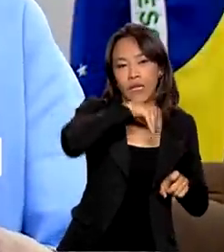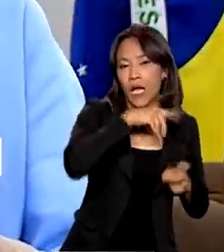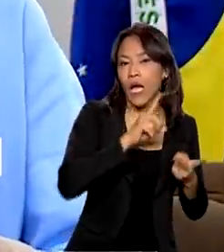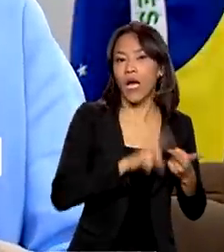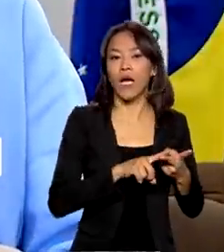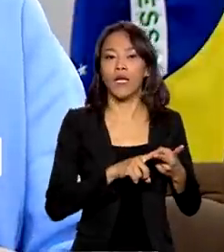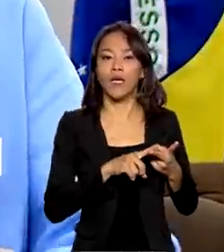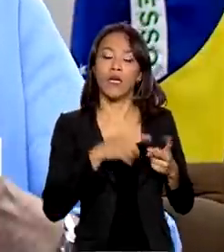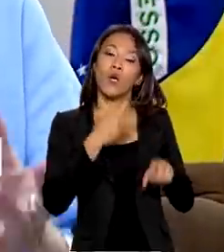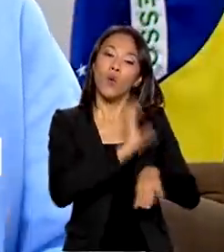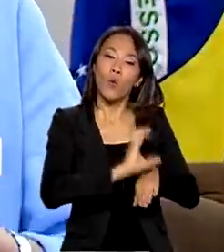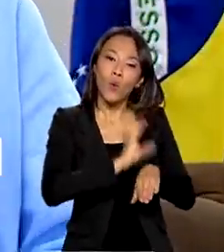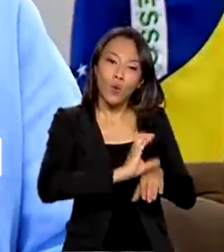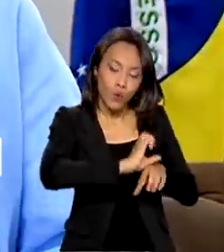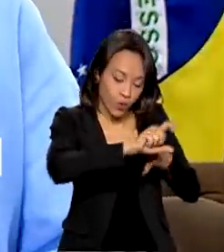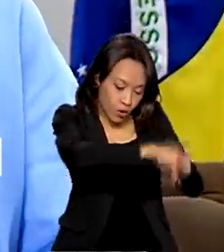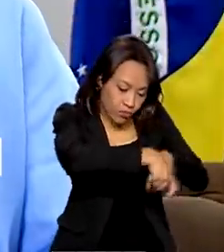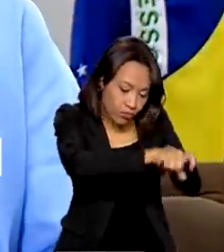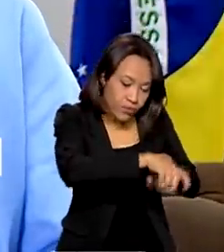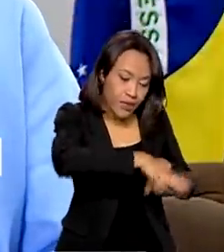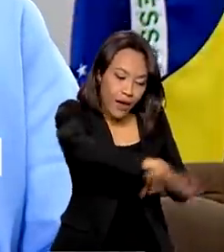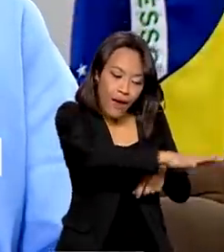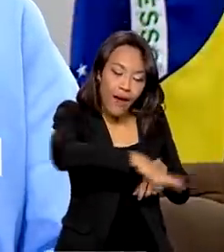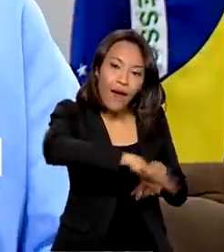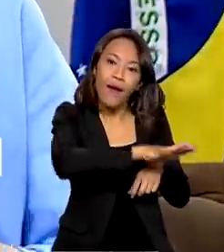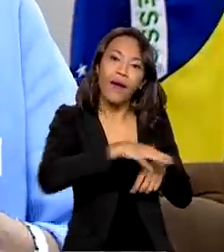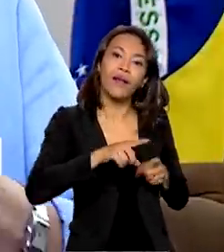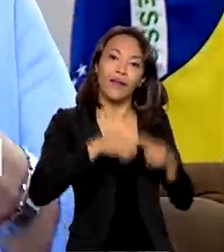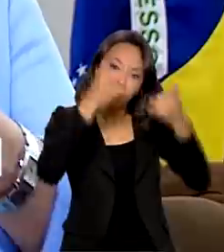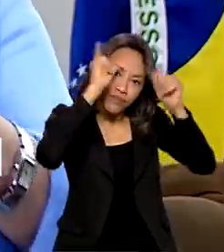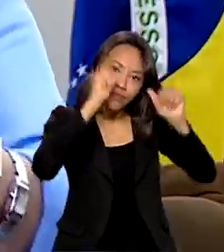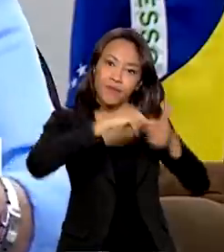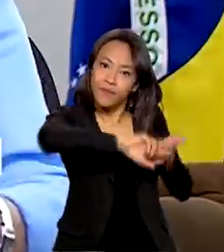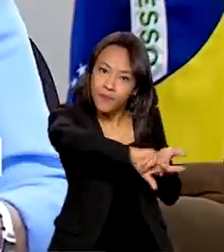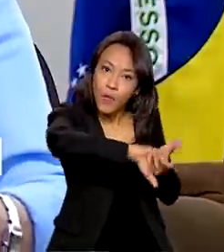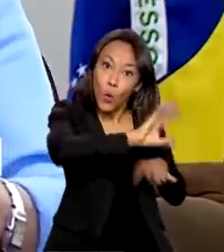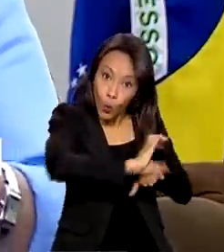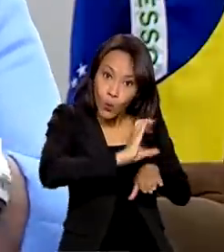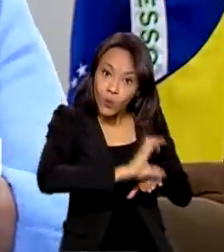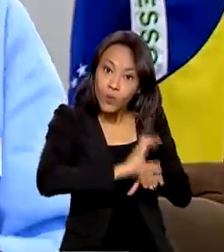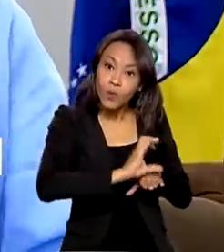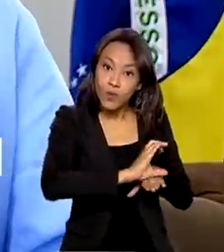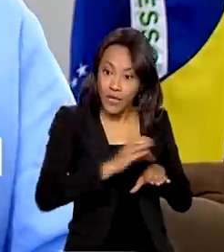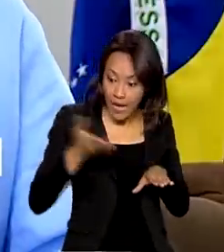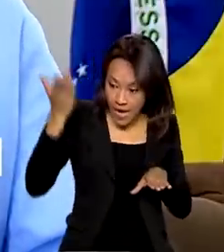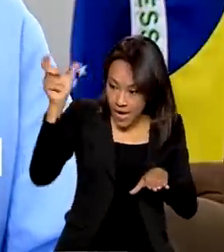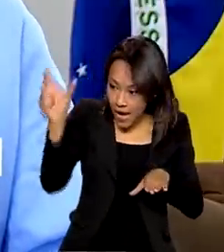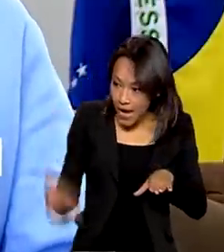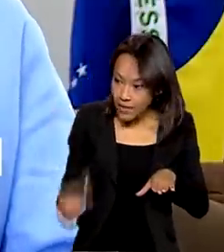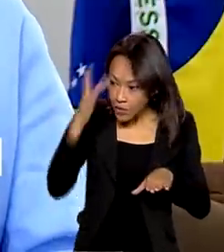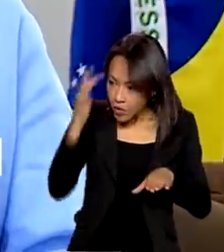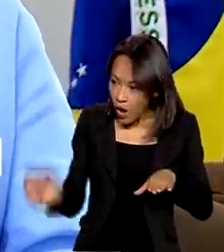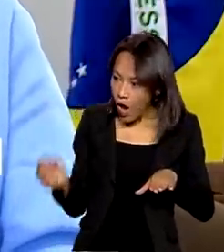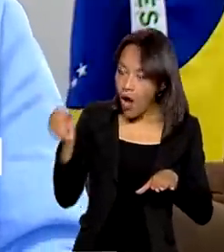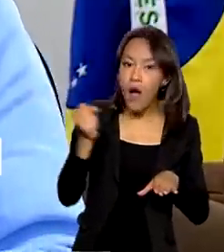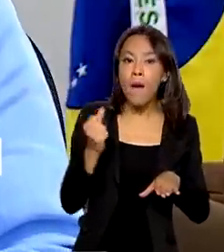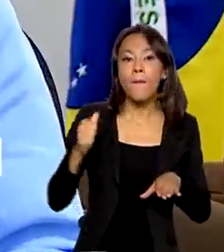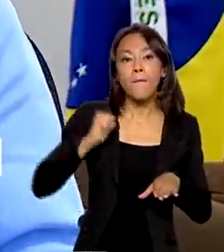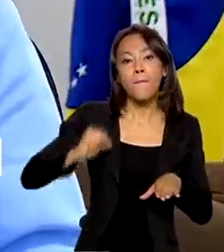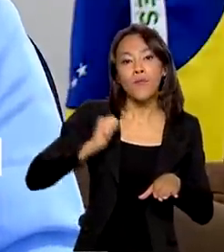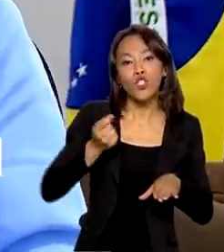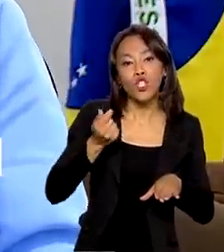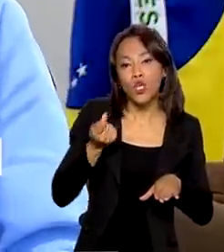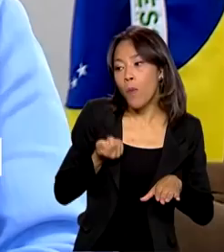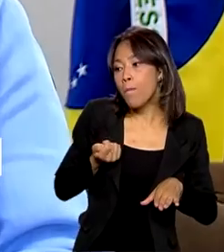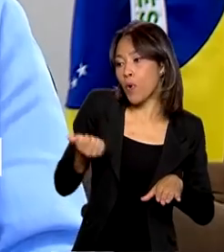liga recursos ligada à Agropecuária e dá uma bolsa para que ele já começa a trabalhar ou aquele